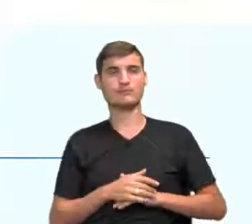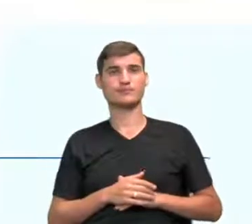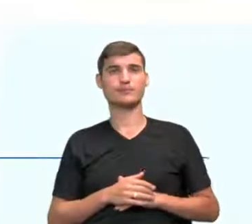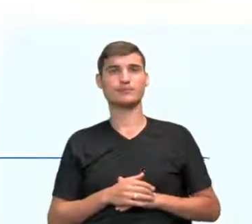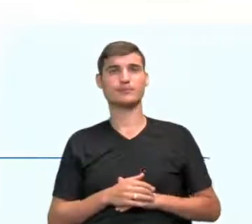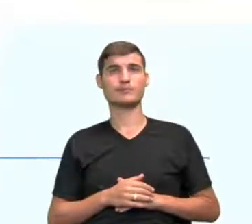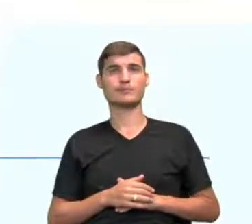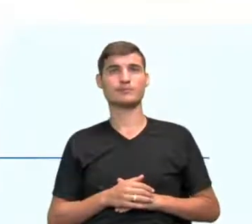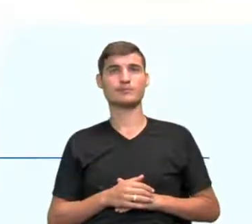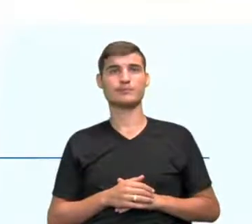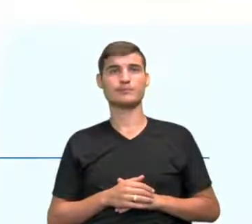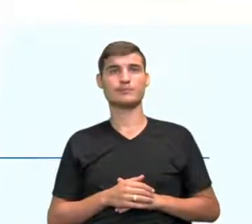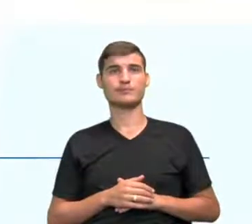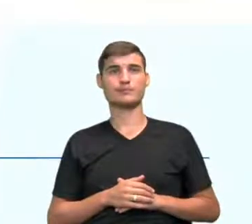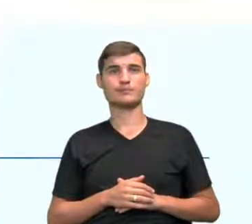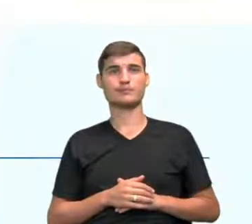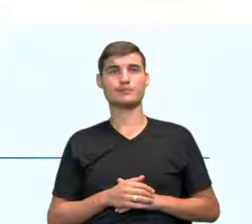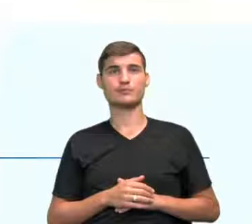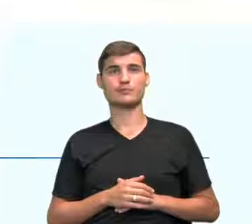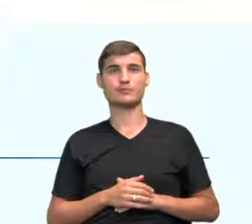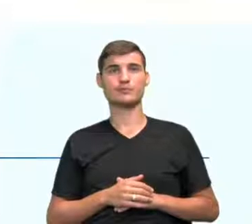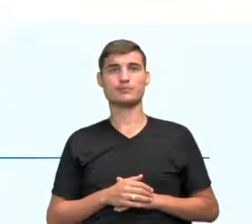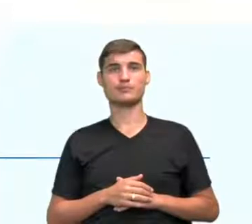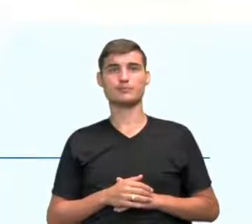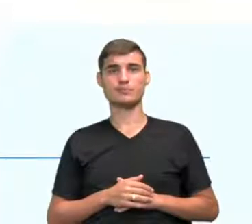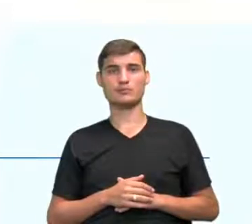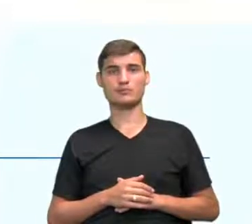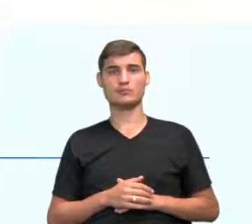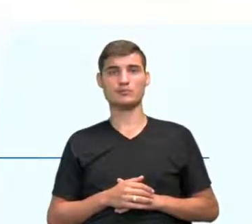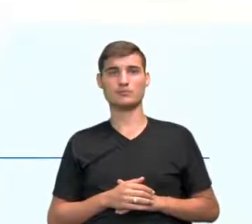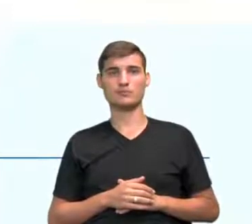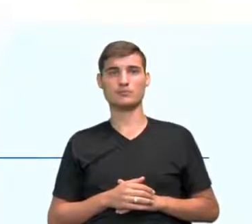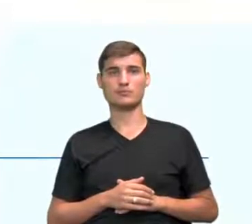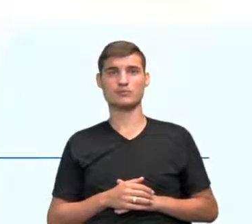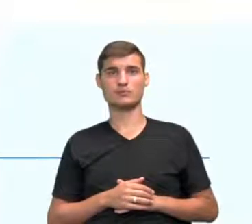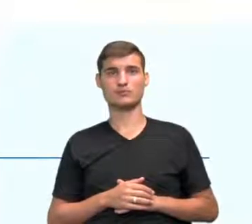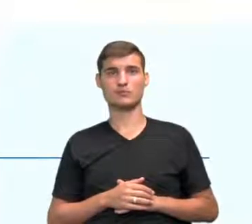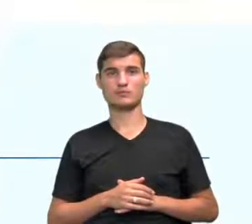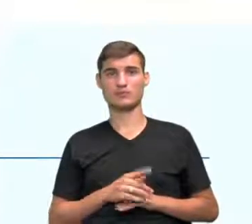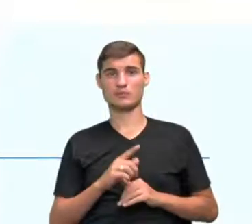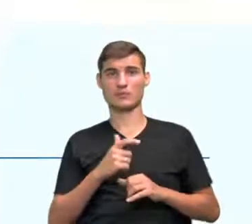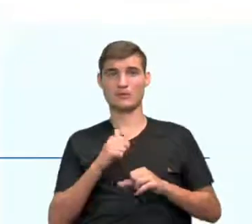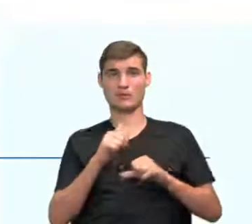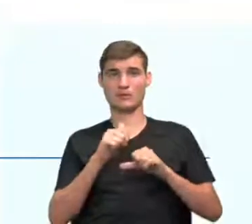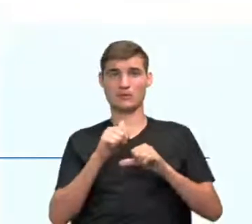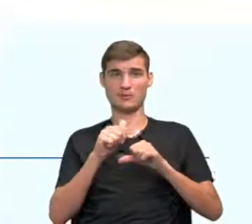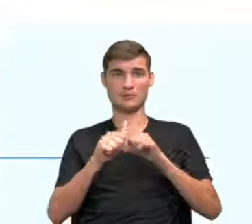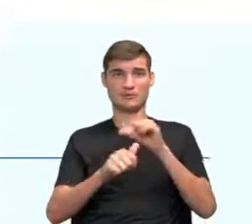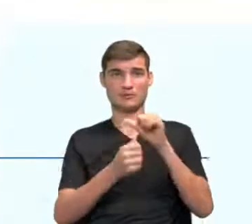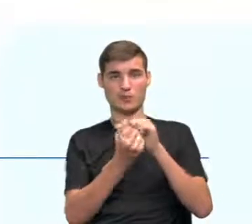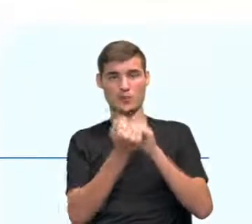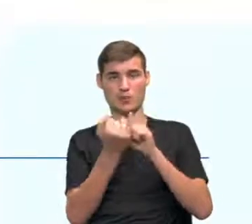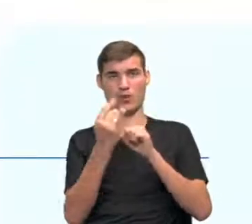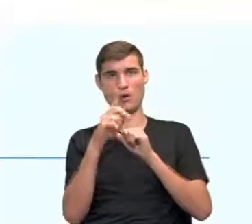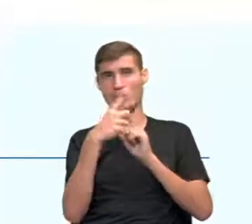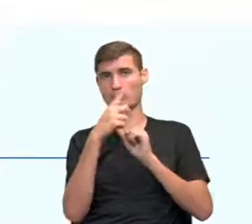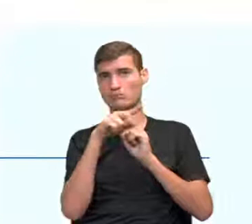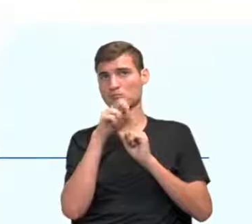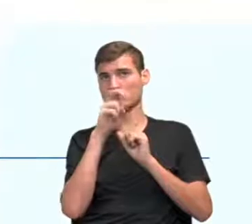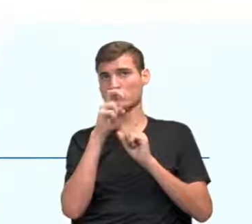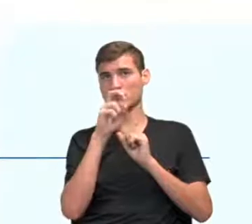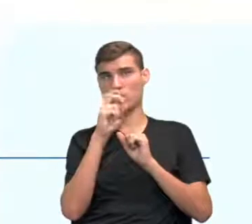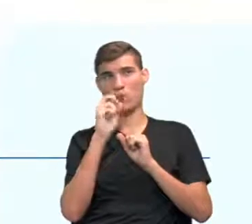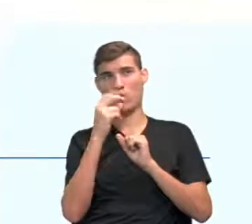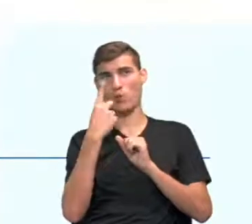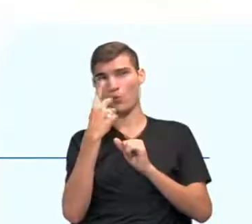aqui 1.3, eu quantizei, ele só podia ser 0, podia ser 0,5, podia ser 1, podia ser 1,5.